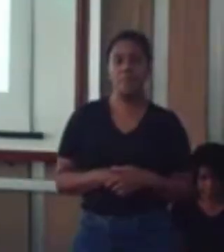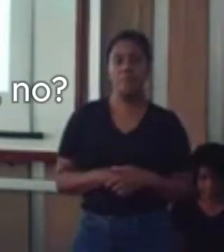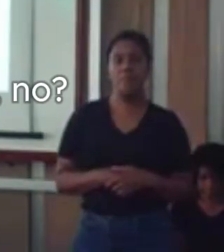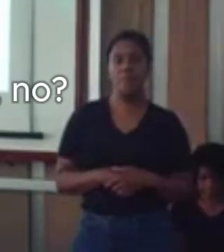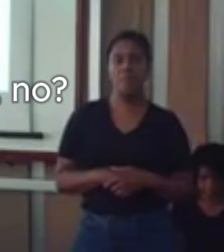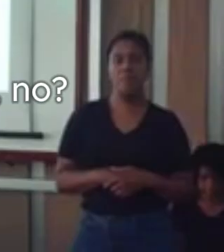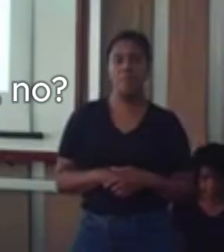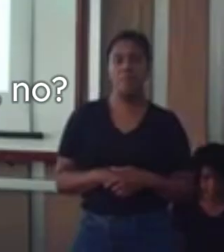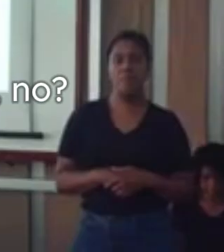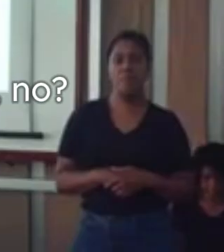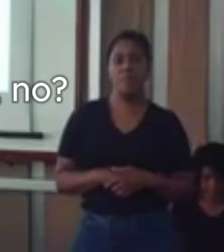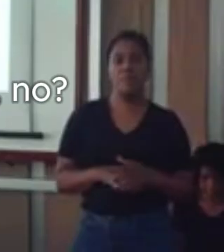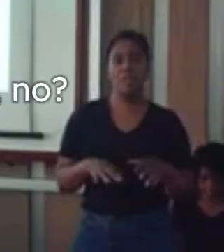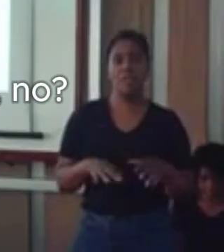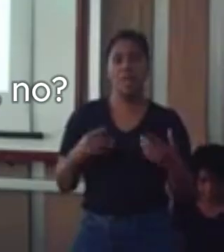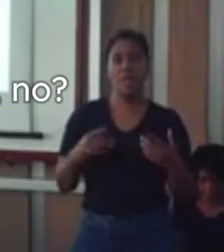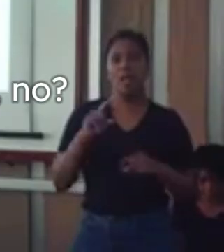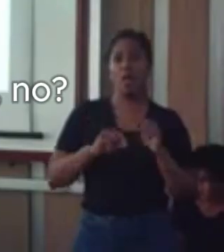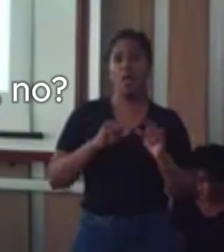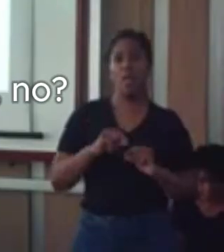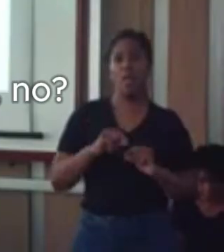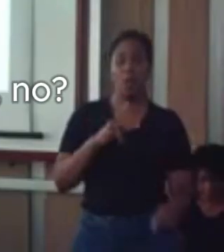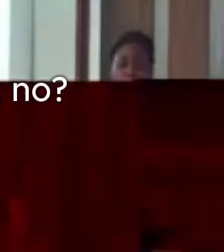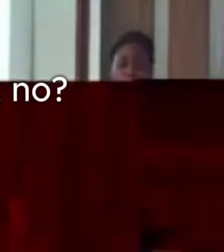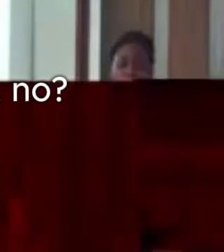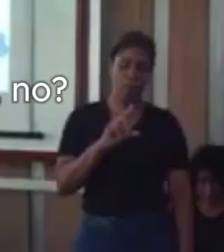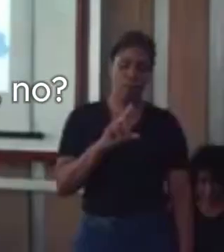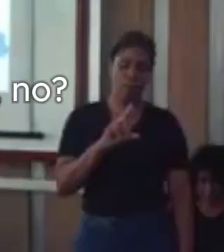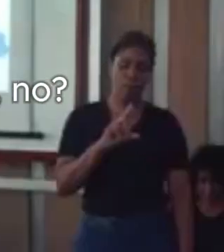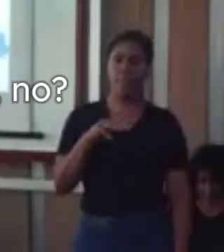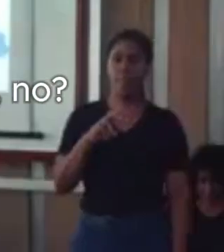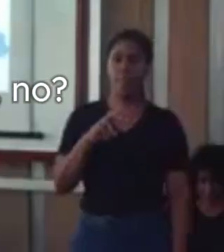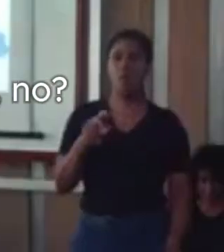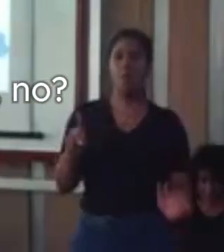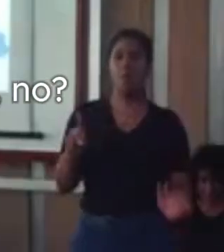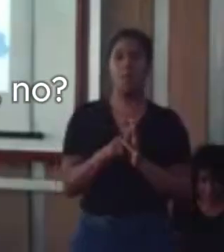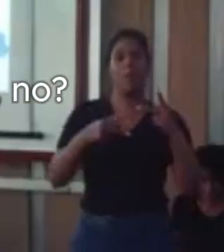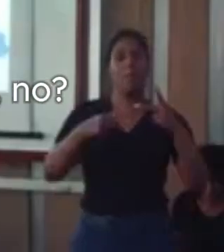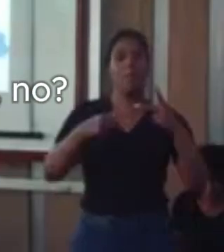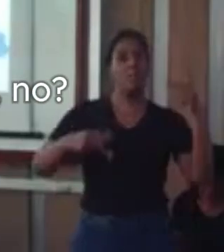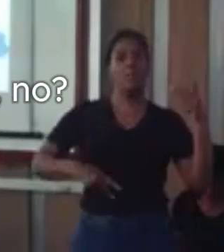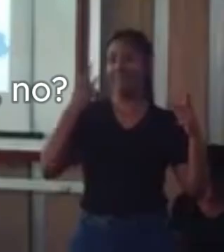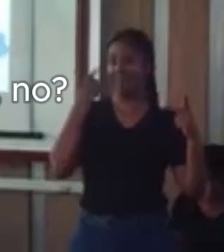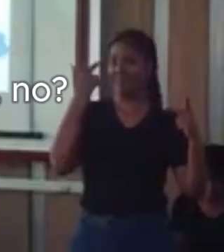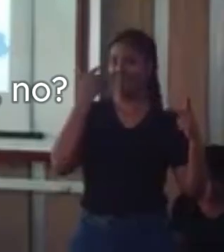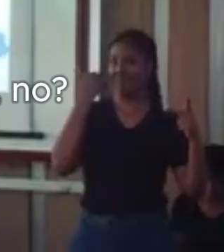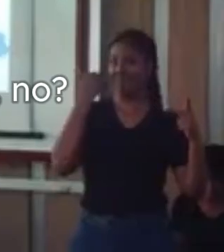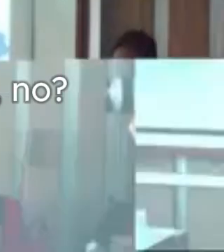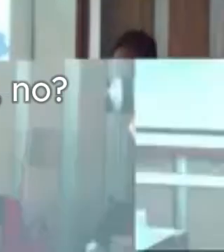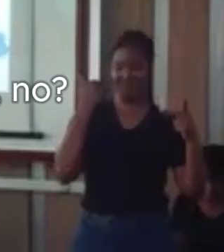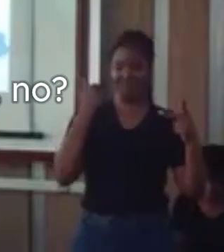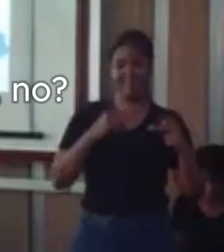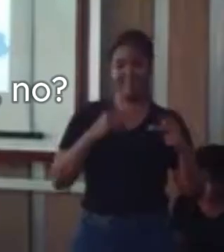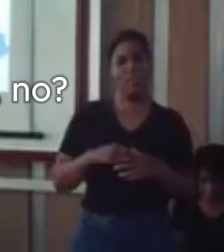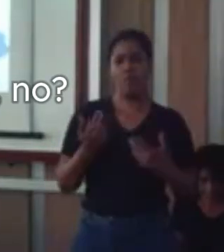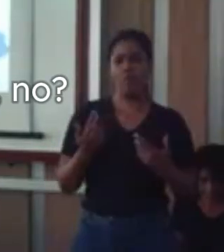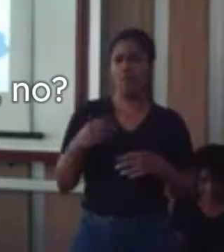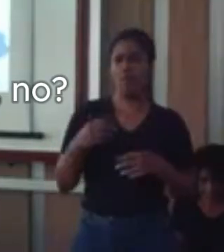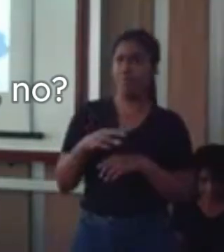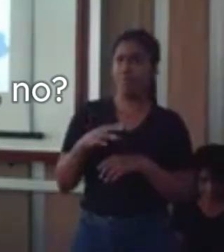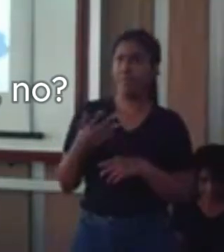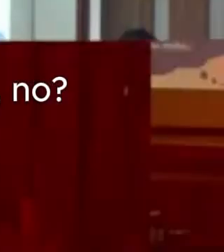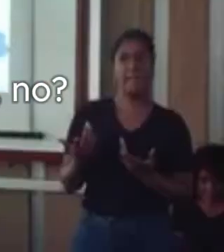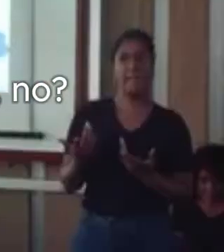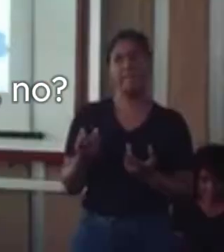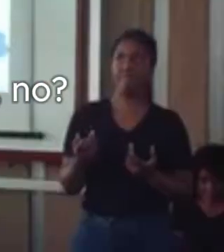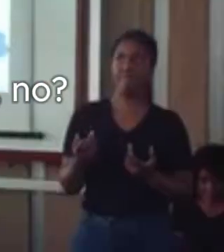Tá. Então, é um polímero de uma proteína natural, uma proteína. E aí, o comentário não ajuda muito, né?